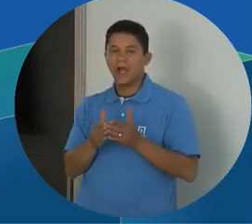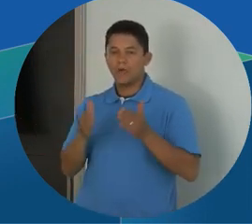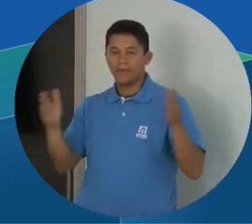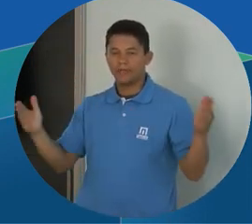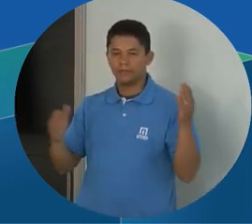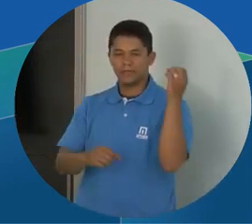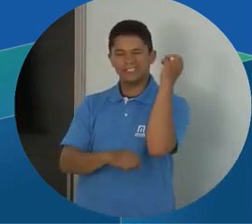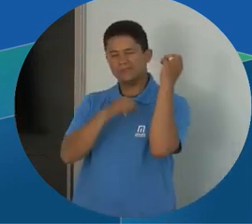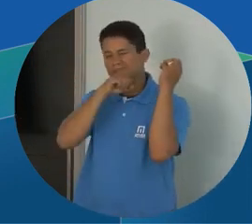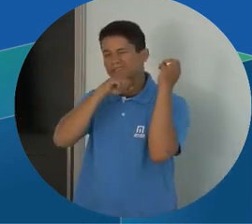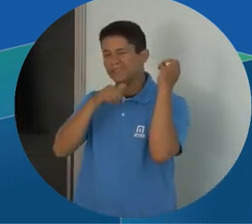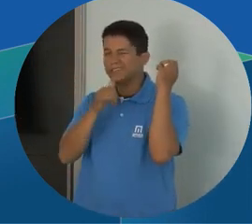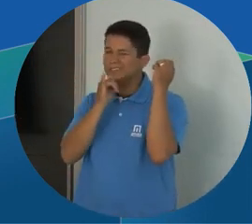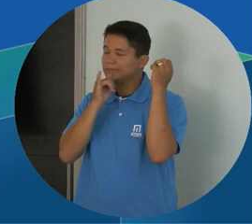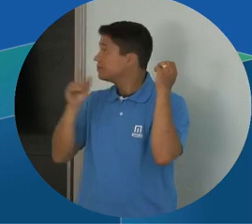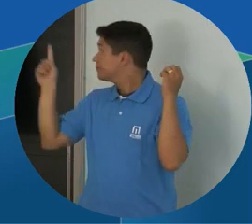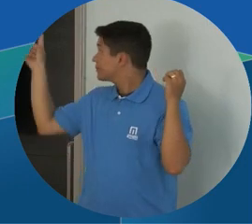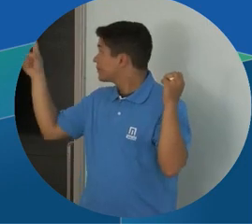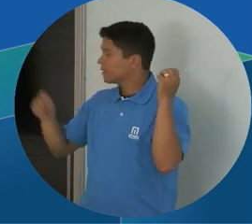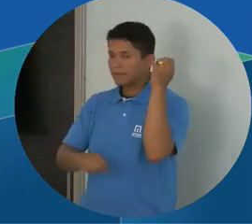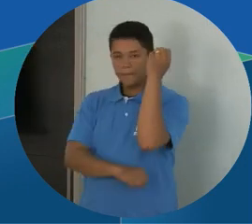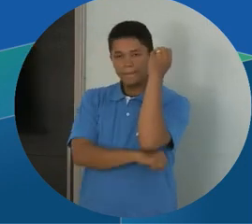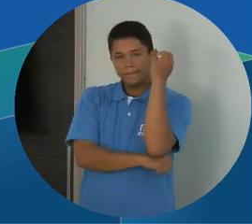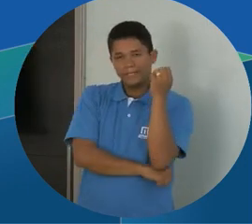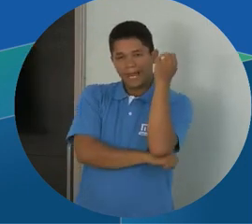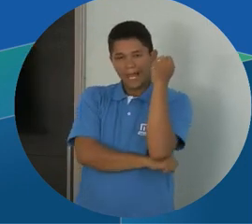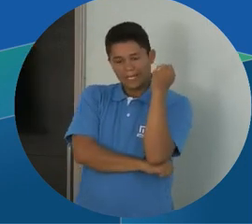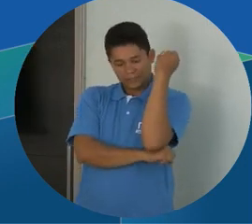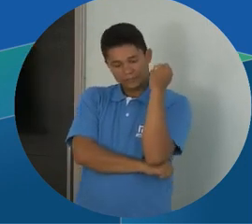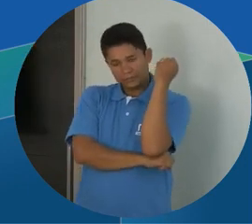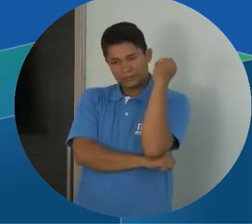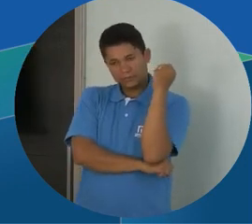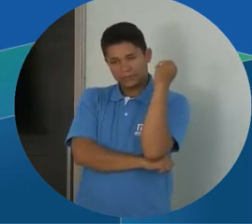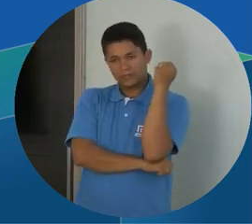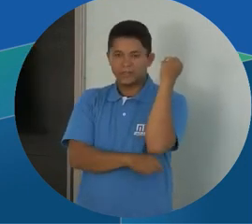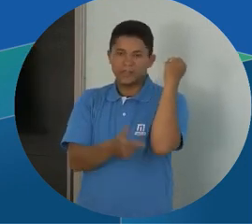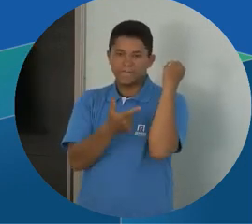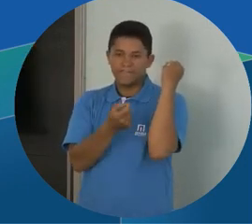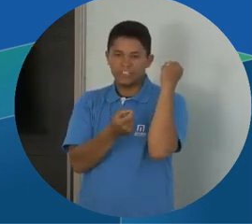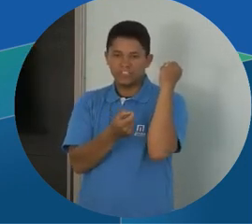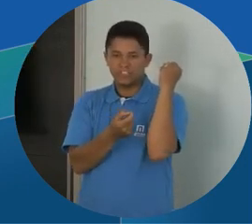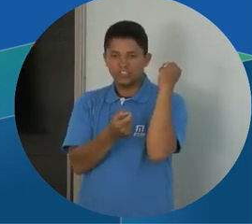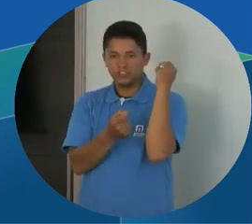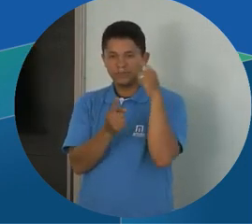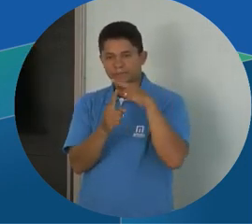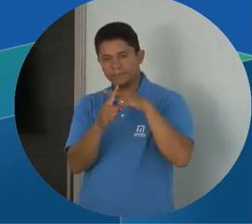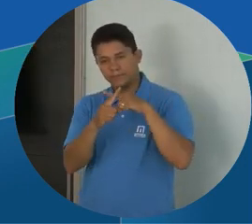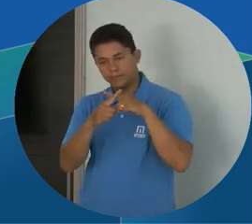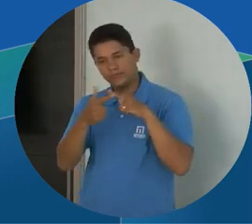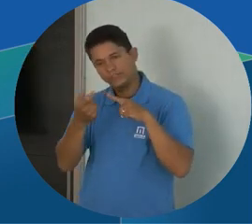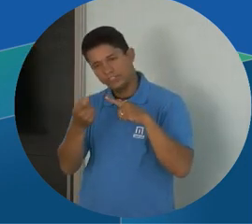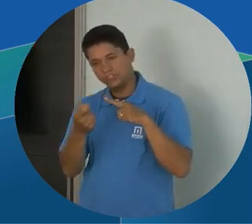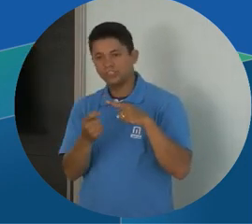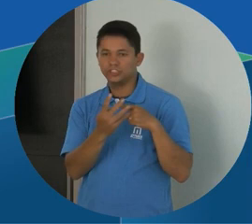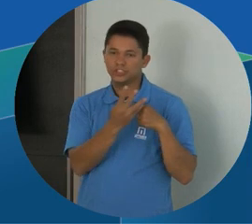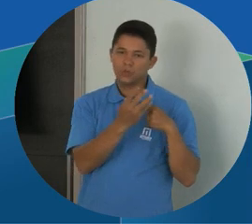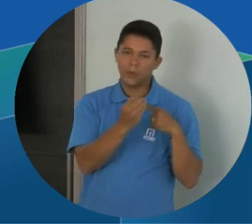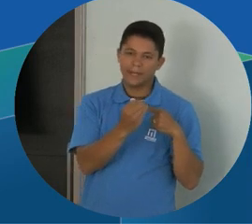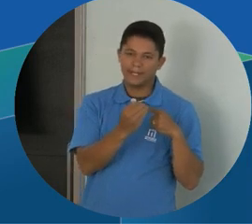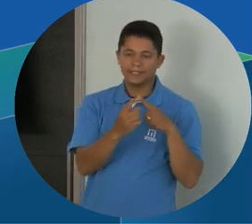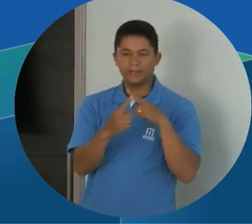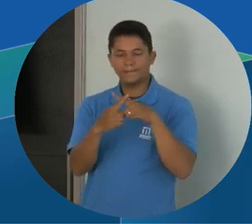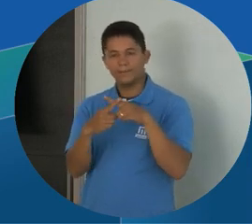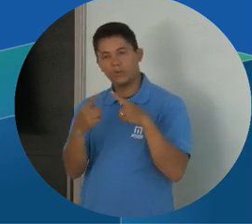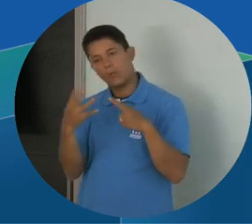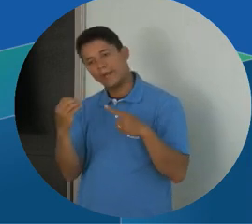que tem seções já definidas, pré-definidas para o projeto, 20 por 20, 40 por 40, e por algum tipo de acidente, como foi